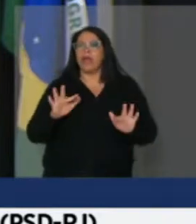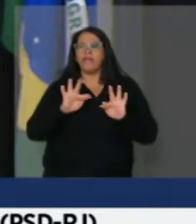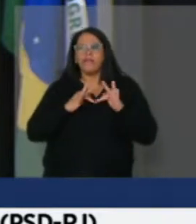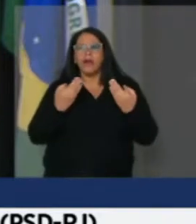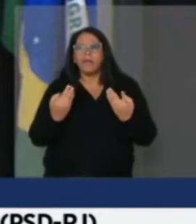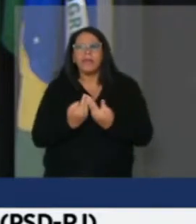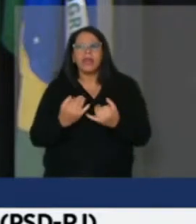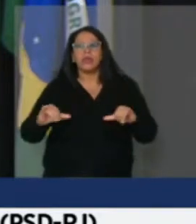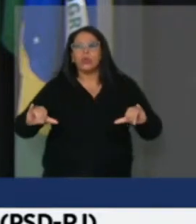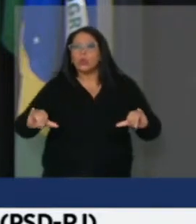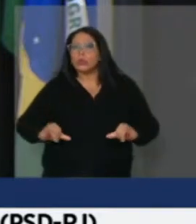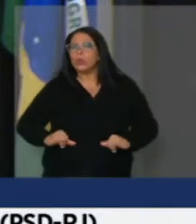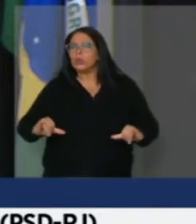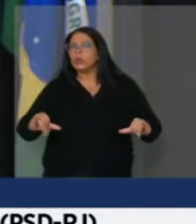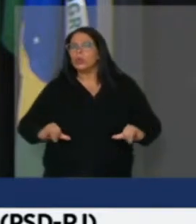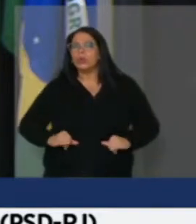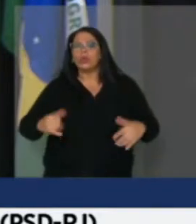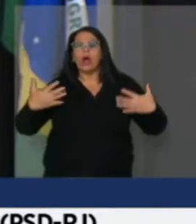está sofrendo.